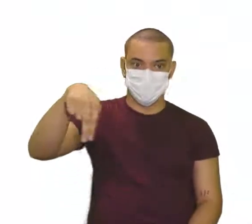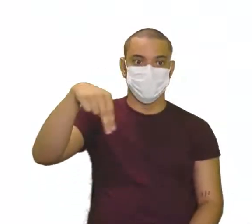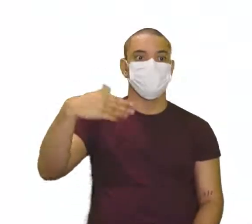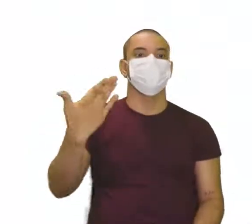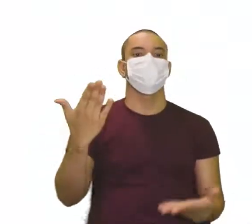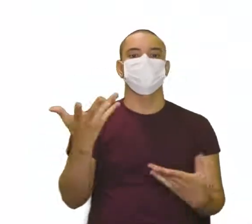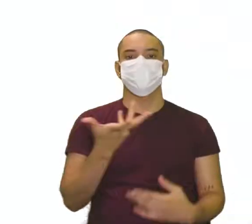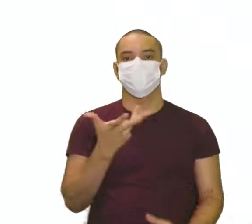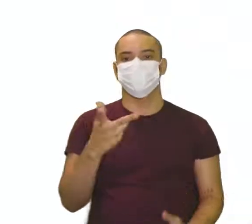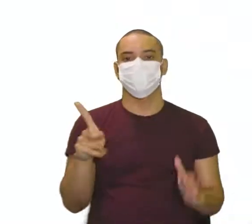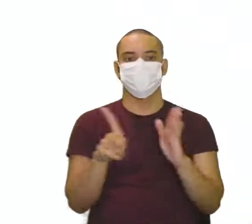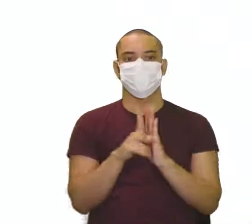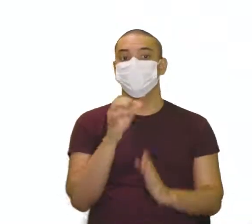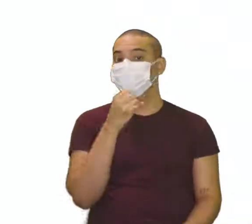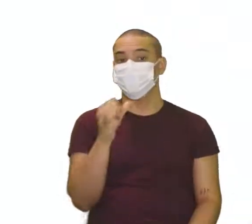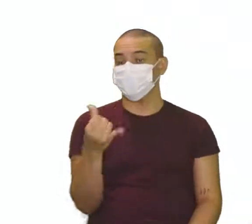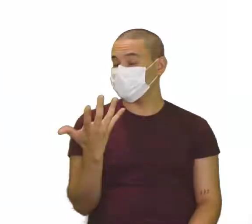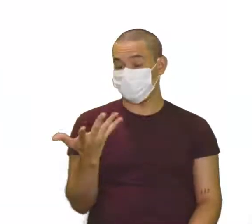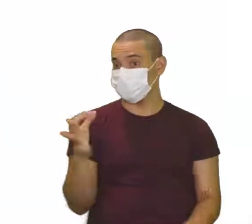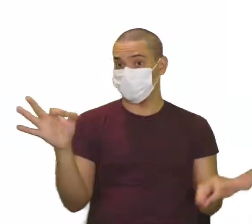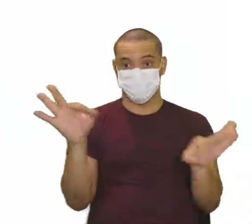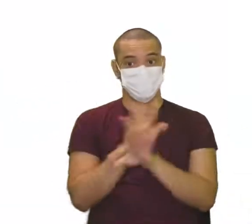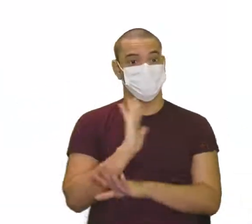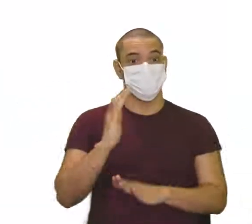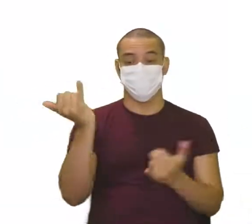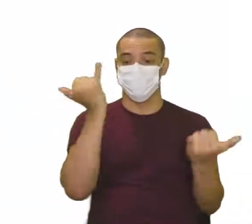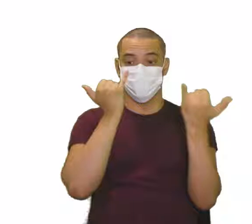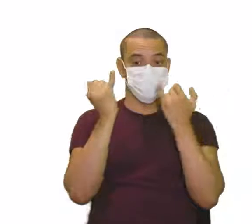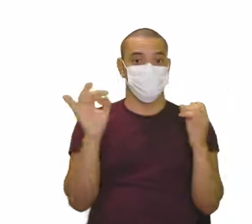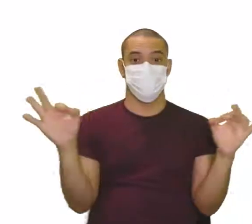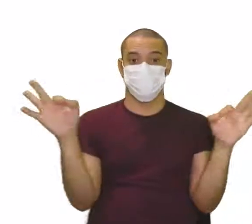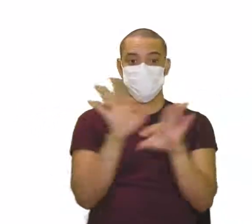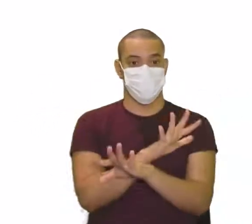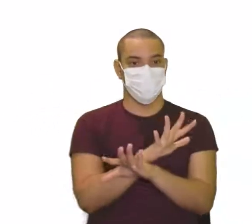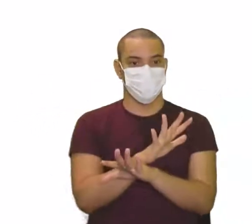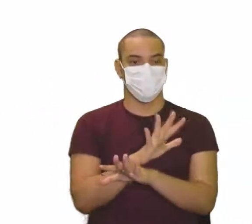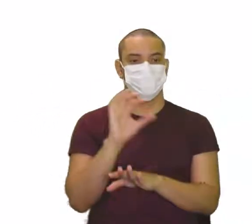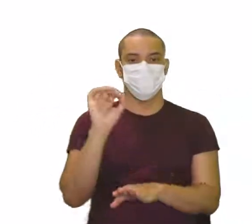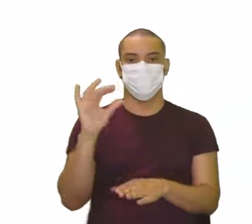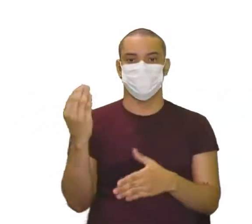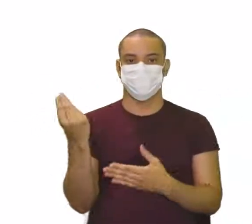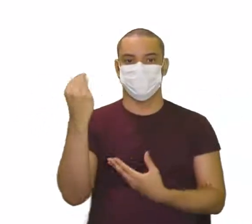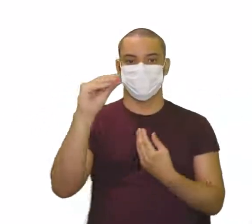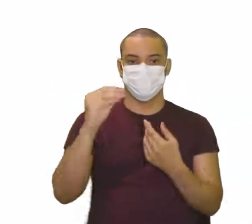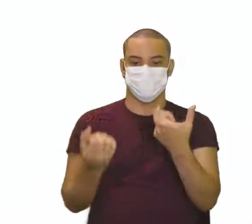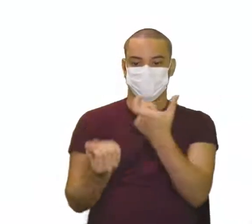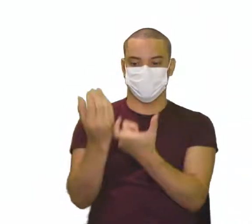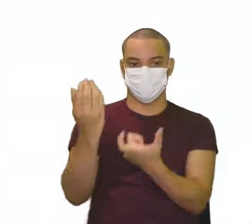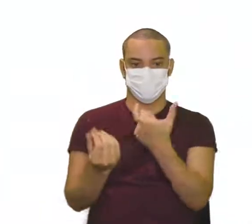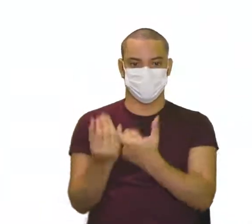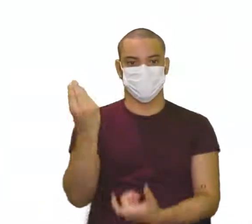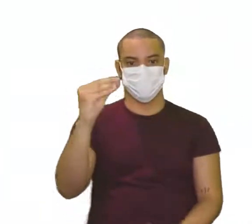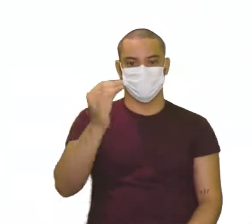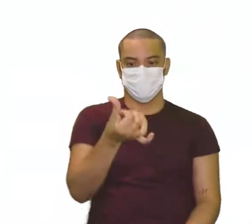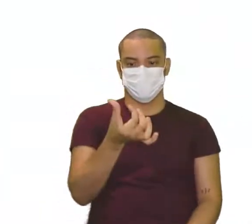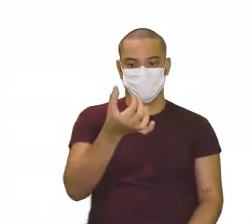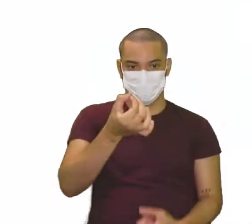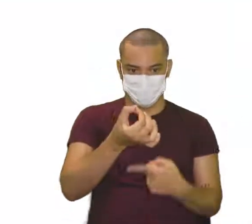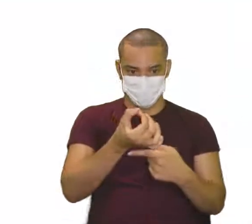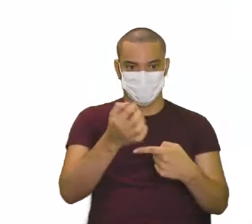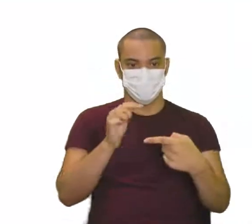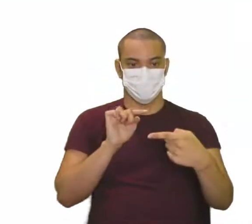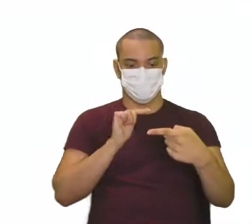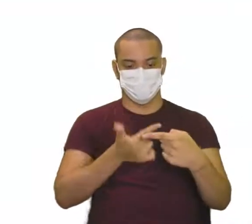Qual a intensidade desse campo? Bom, já está todos os dados aí, a gente pode substituir, ó, força, a carga, a